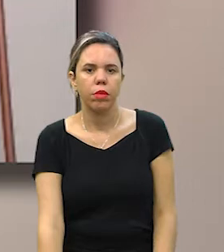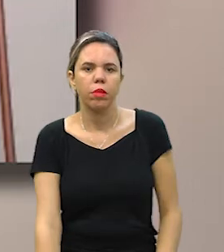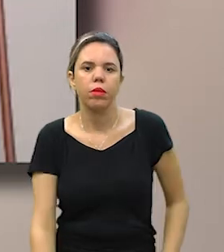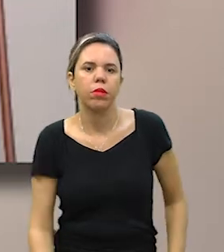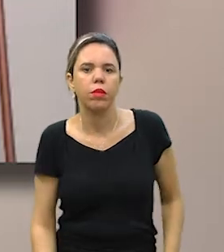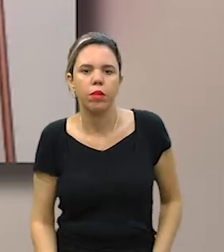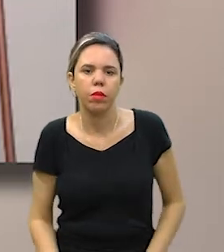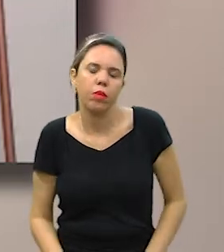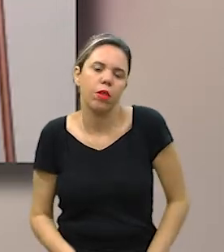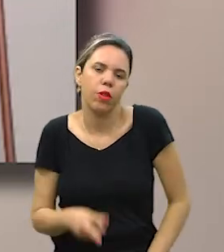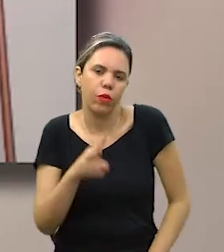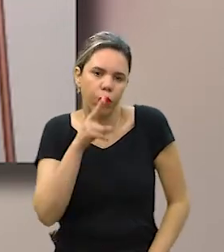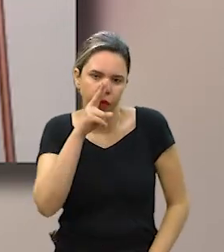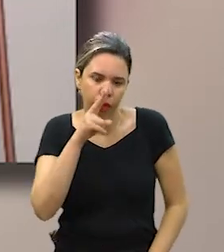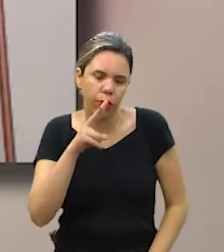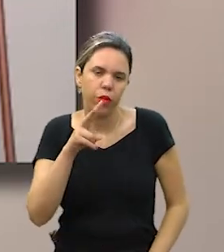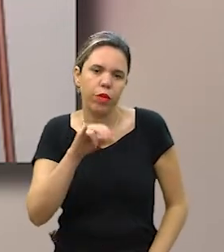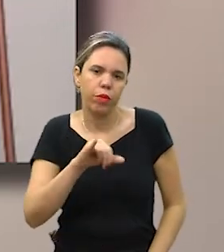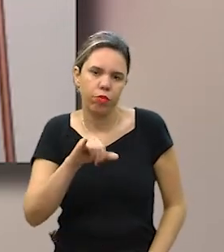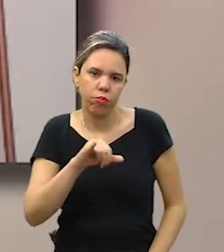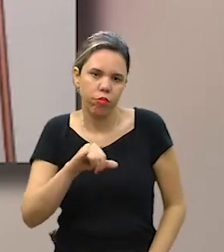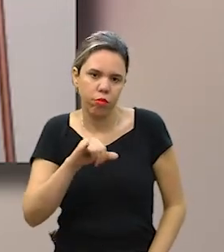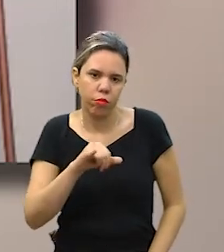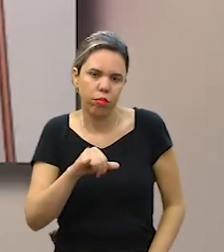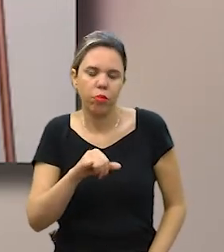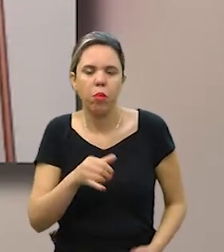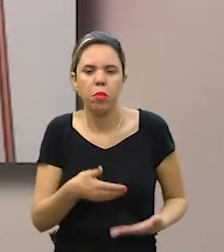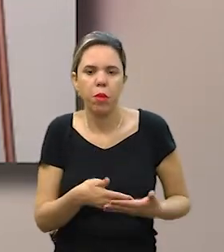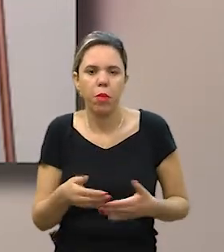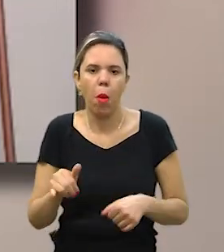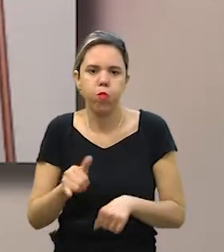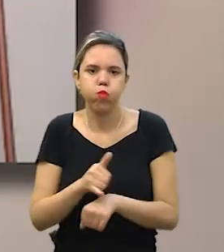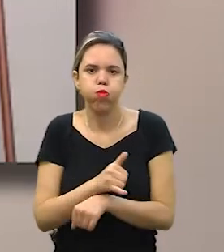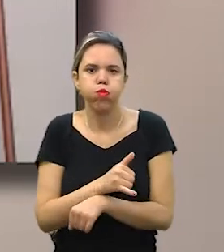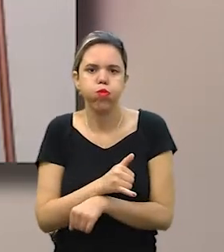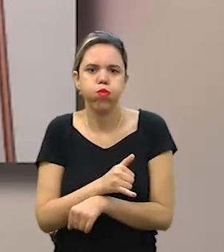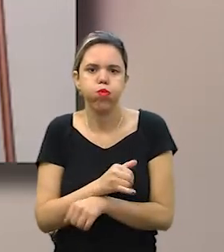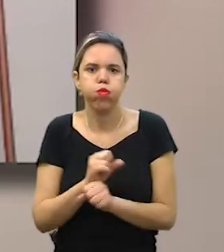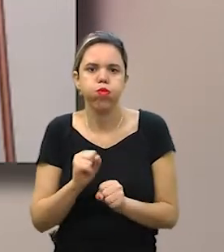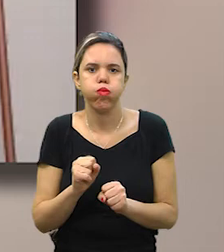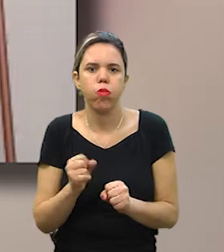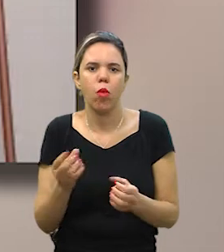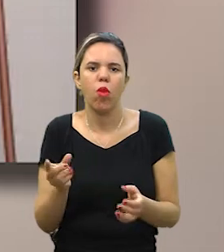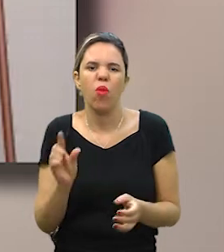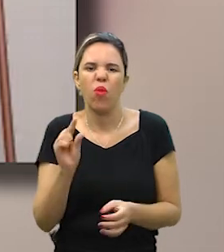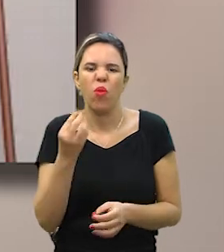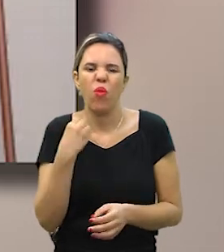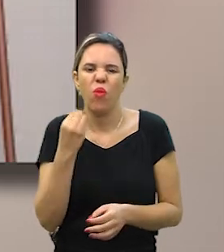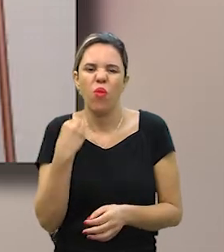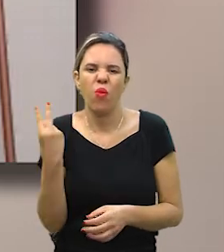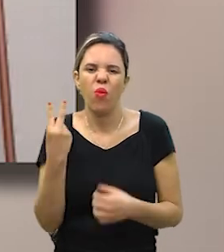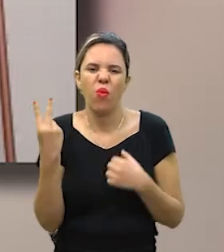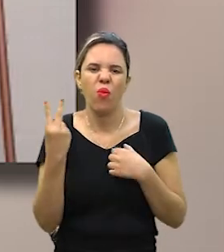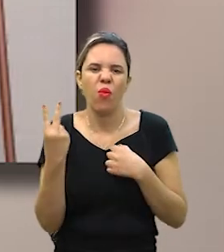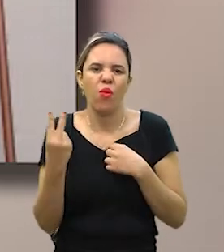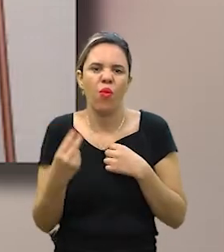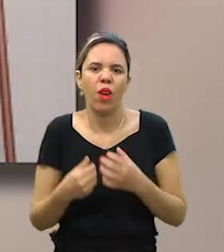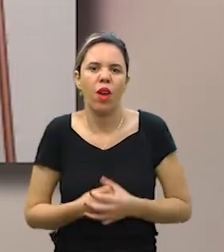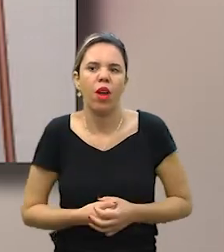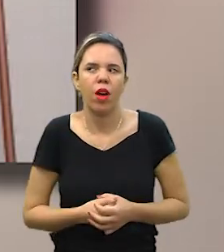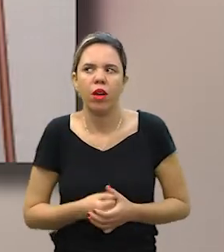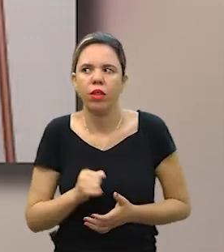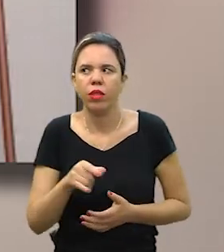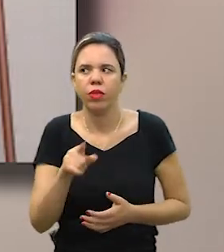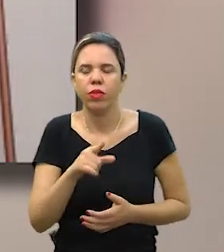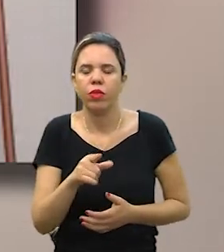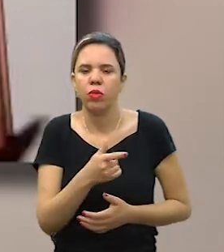digamos, hipercalórico, onde esse bebê ele vai ganhar muito peso, mas pobre em nutrientes e vitaminas.